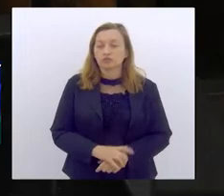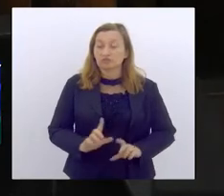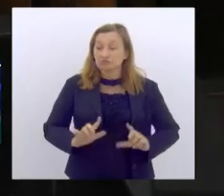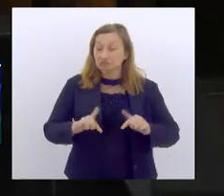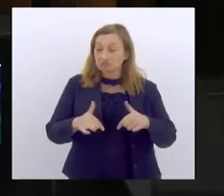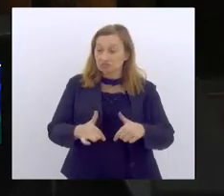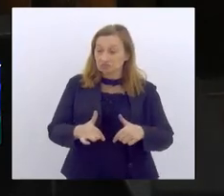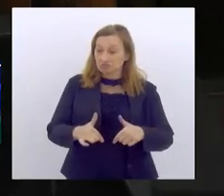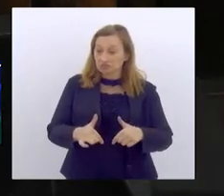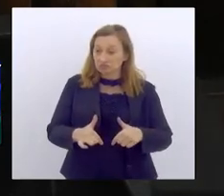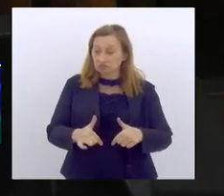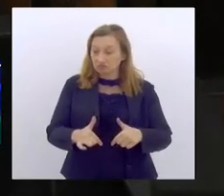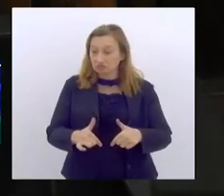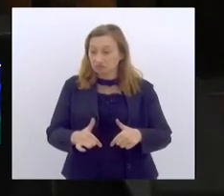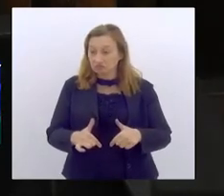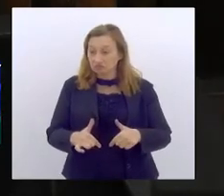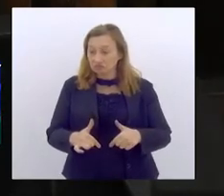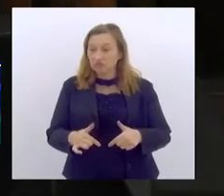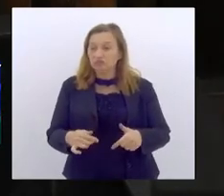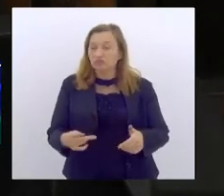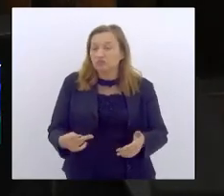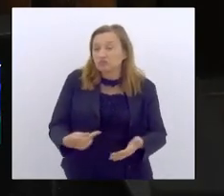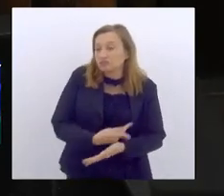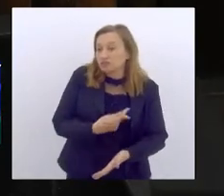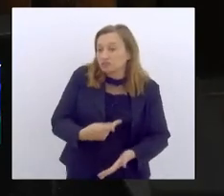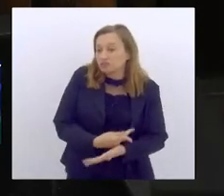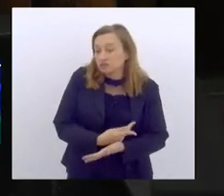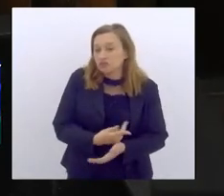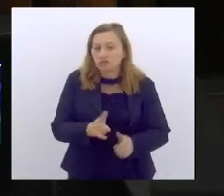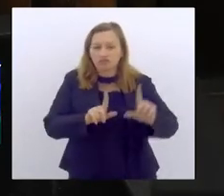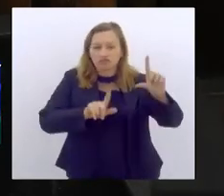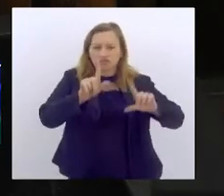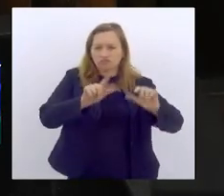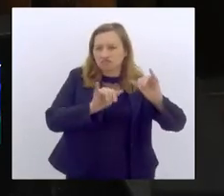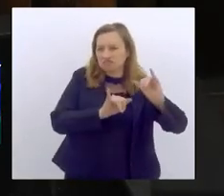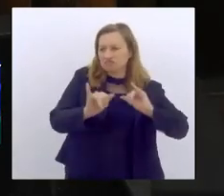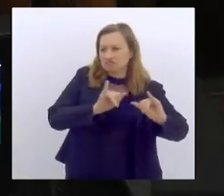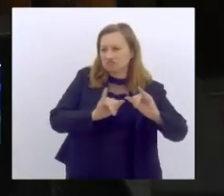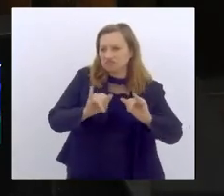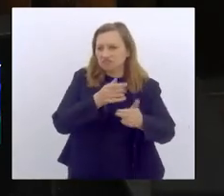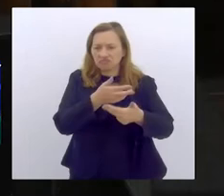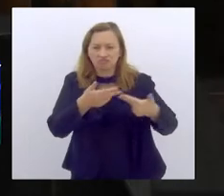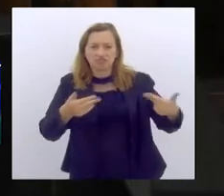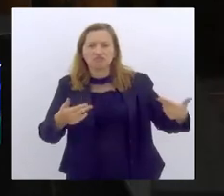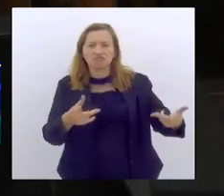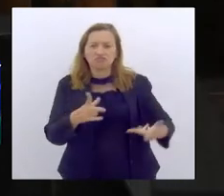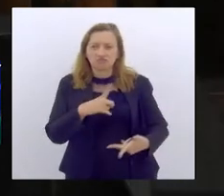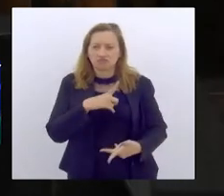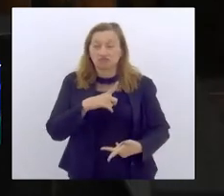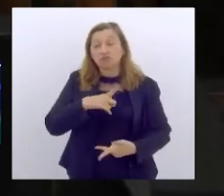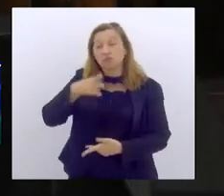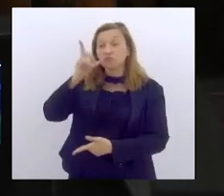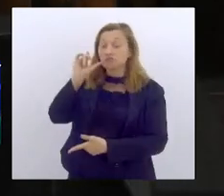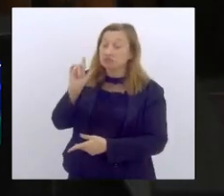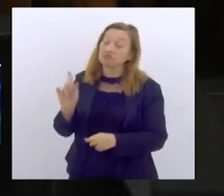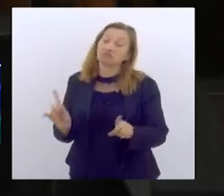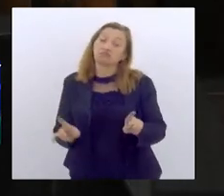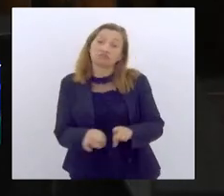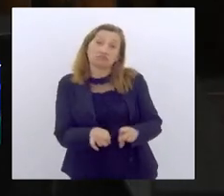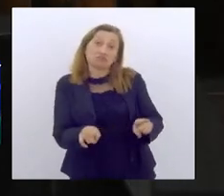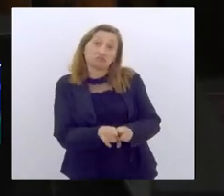atitude anti-republicanos jornais de hoje tem uma série de delas o de ontem